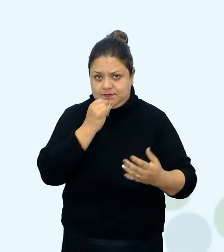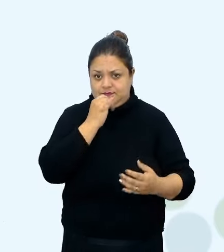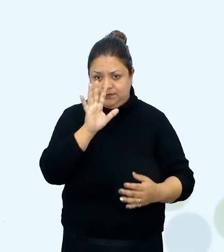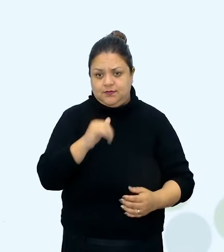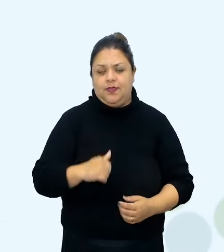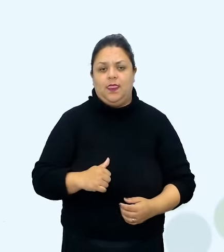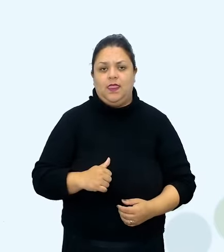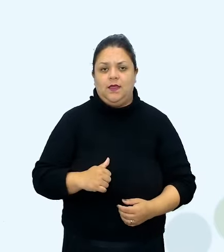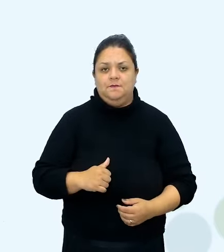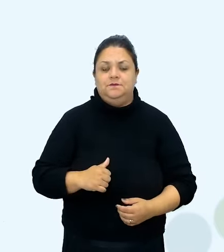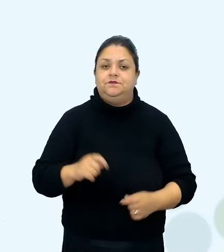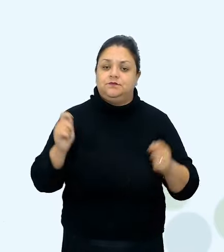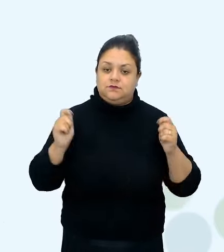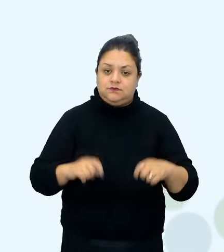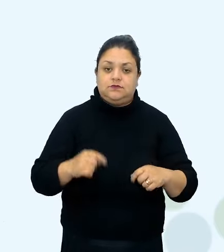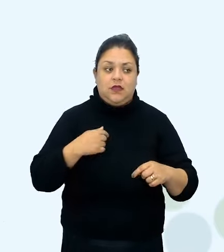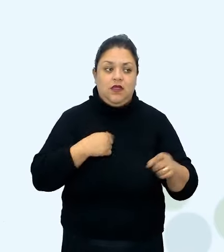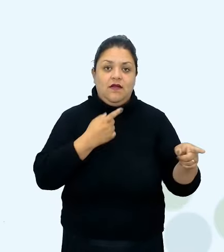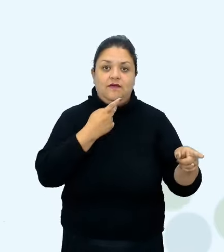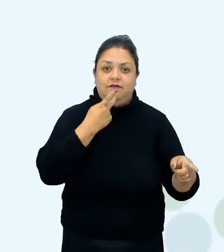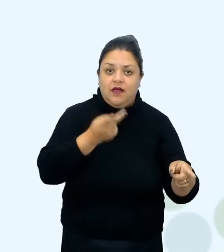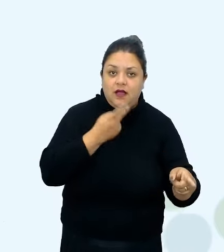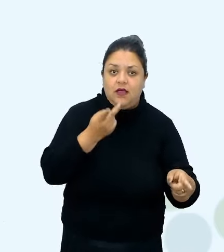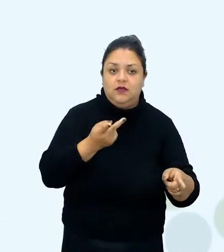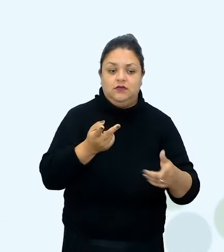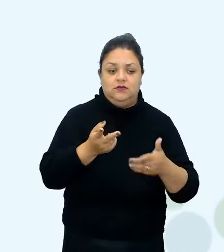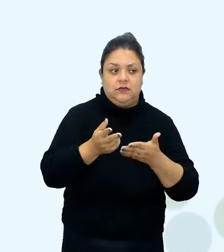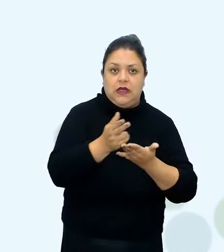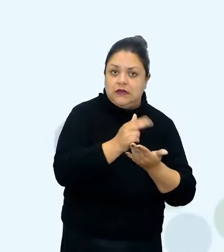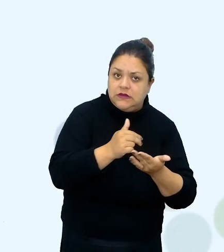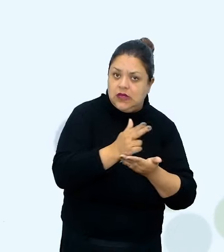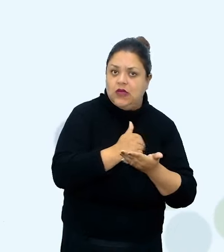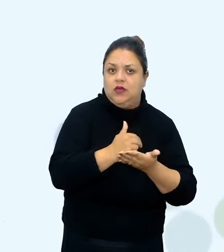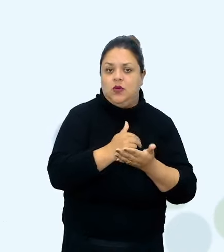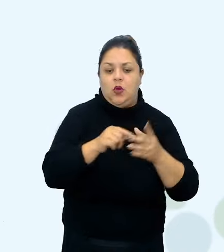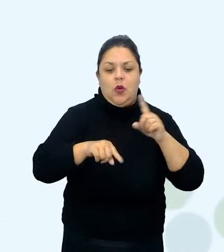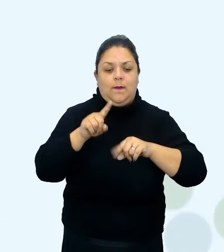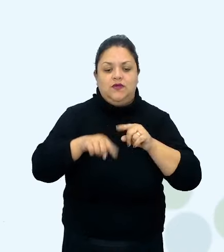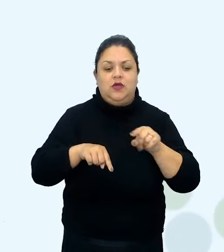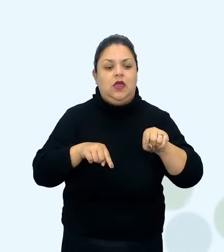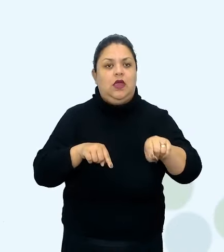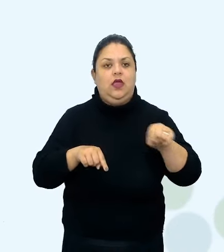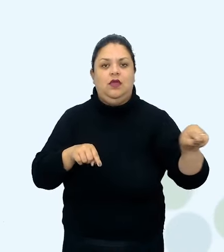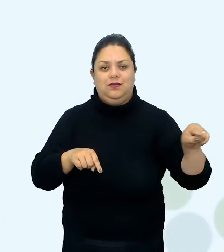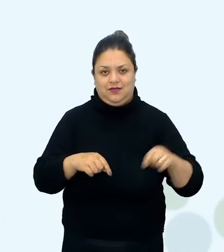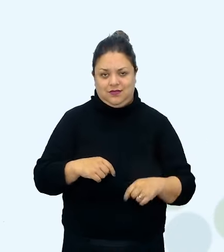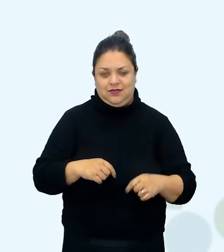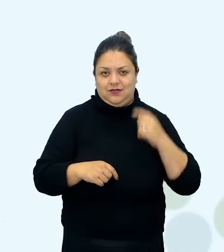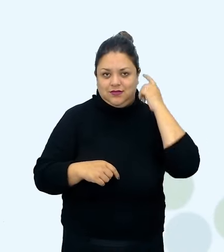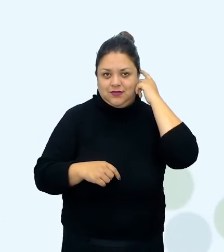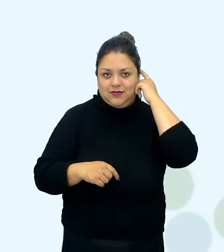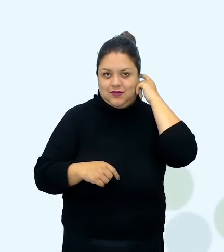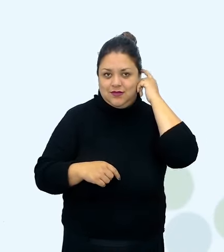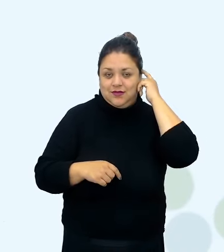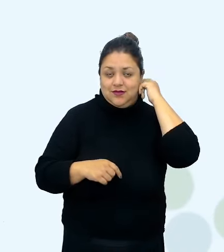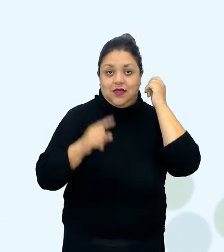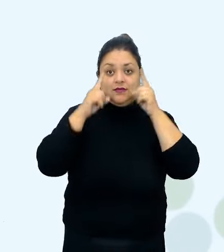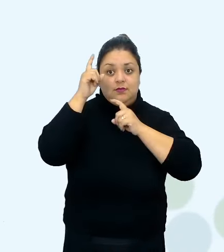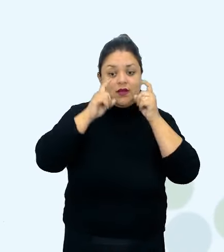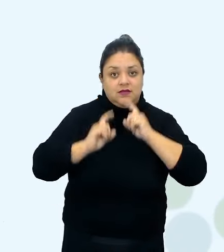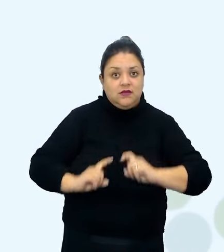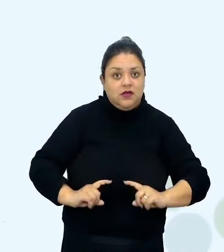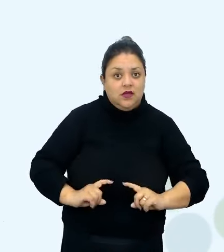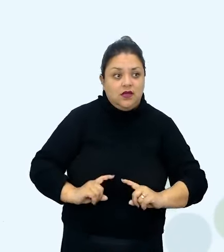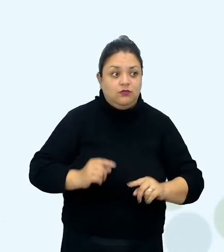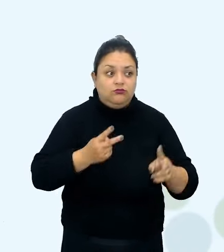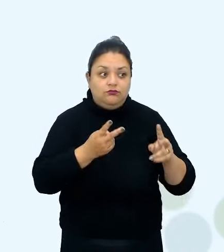os sistemas, é a fala, é o desenho, é um objeto, né, são as expressões naturais.